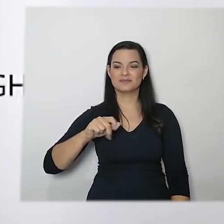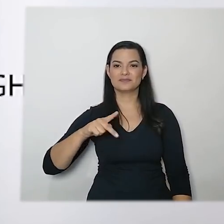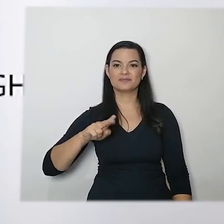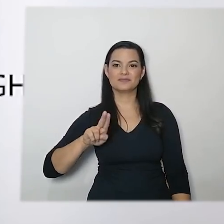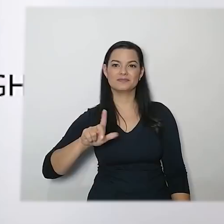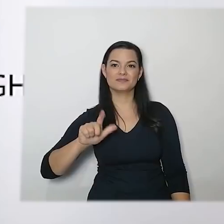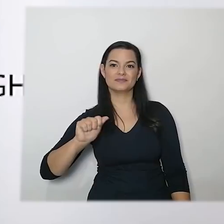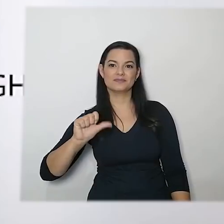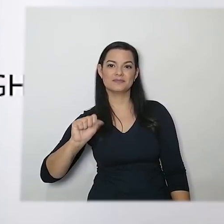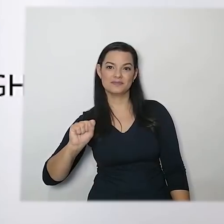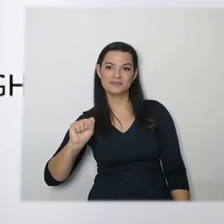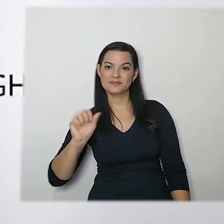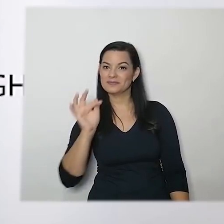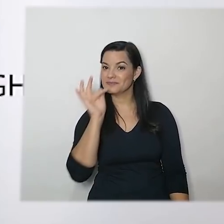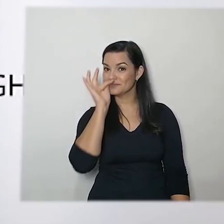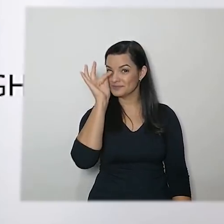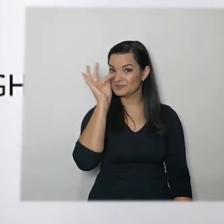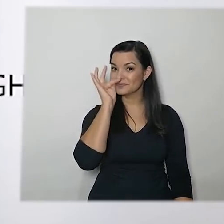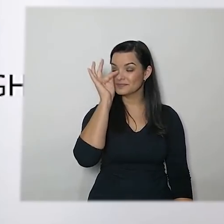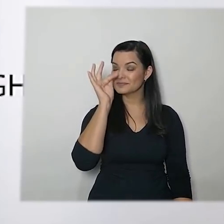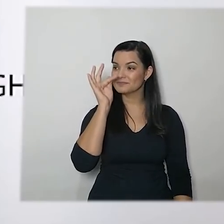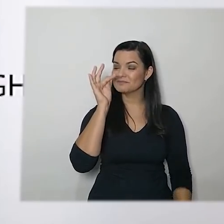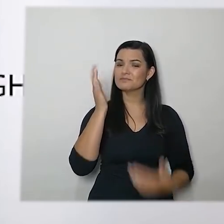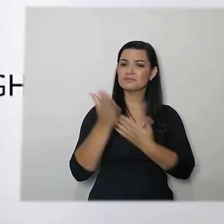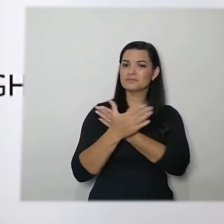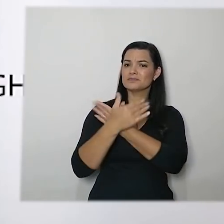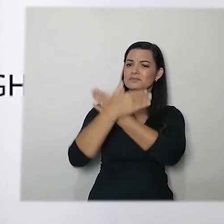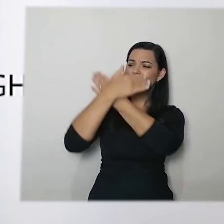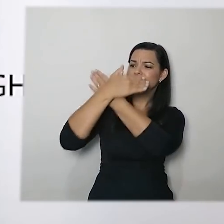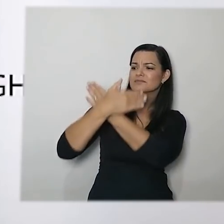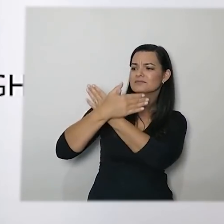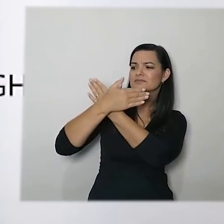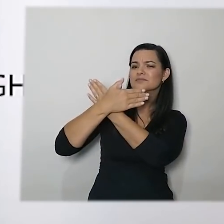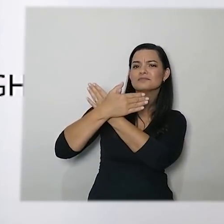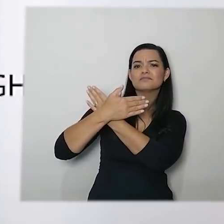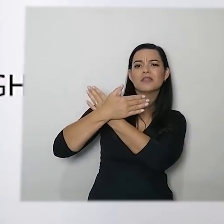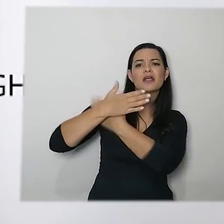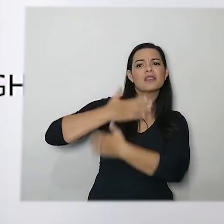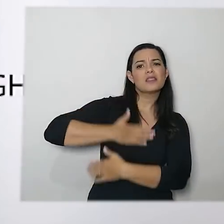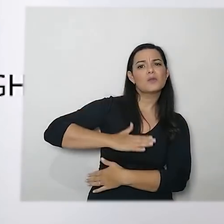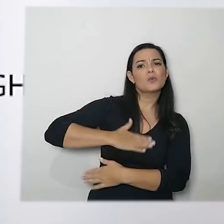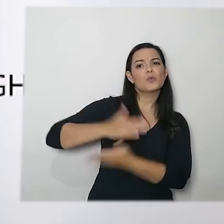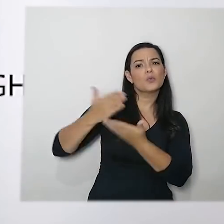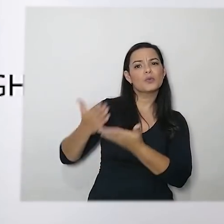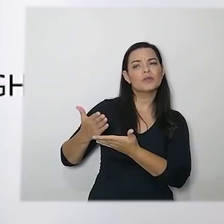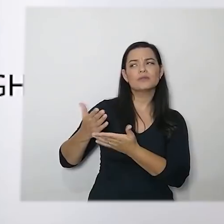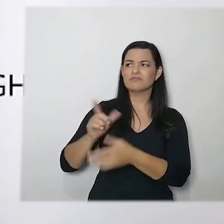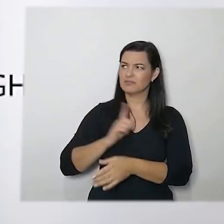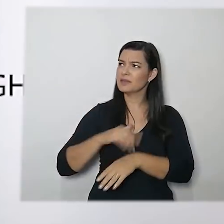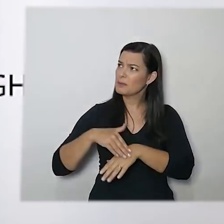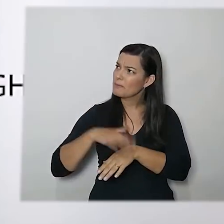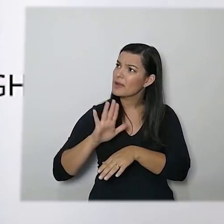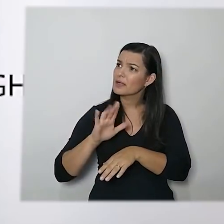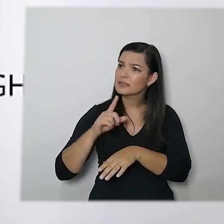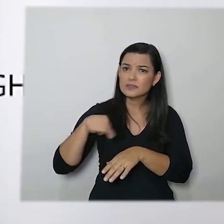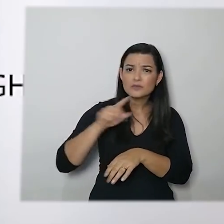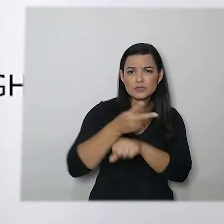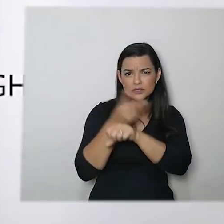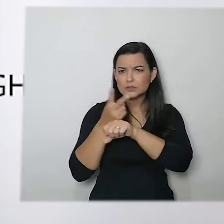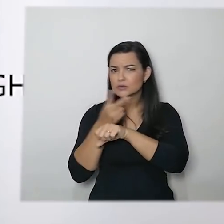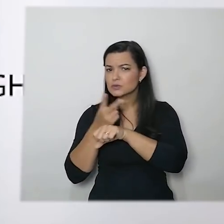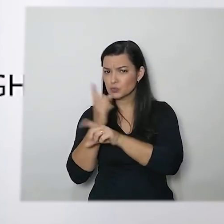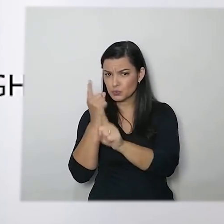não é mesmo? Será que existem mais borboletas nessa pintura? Vocês estão